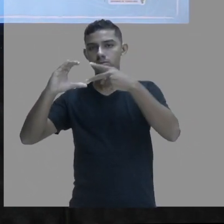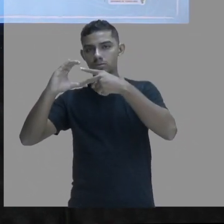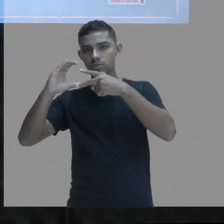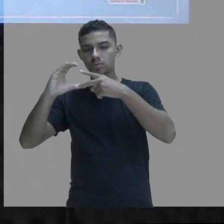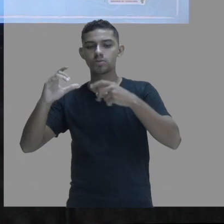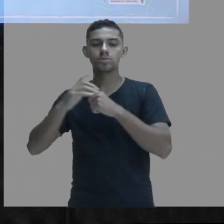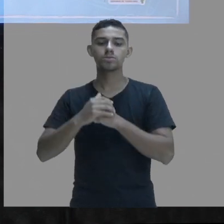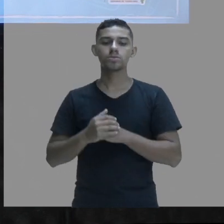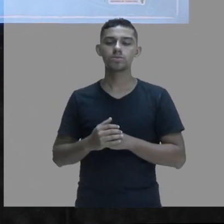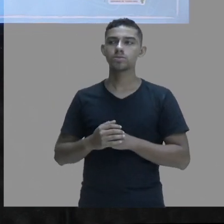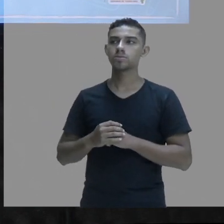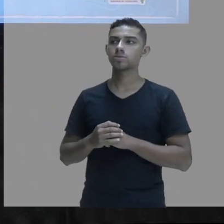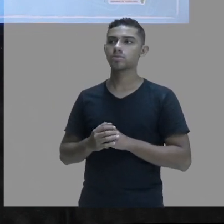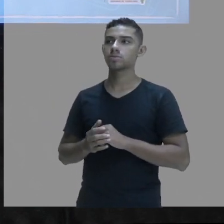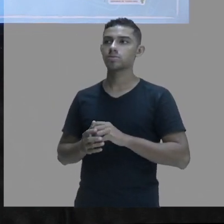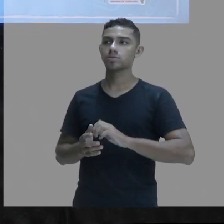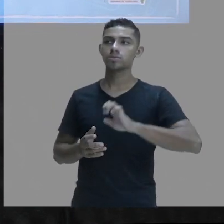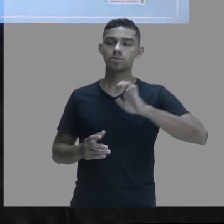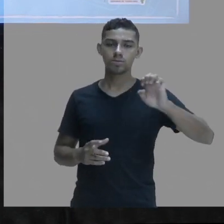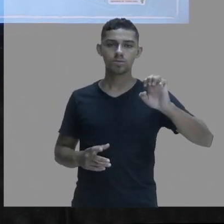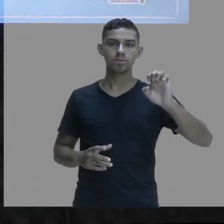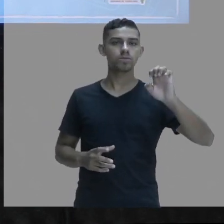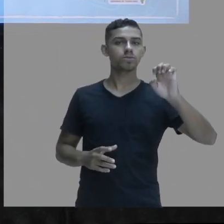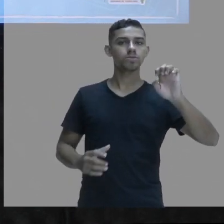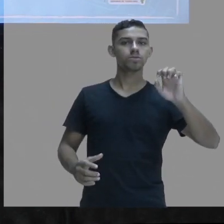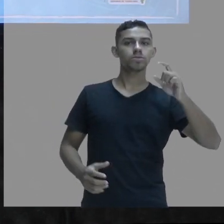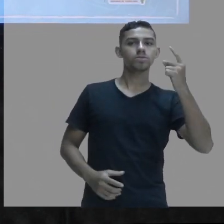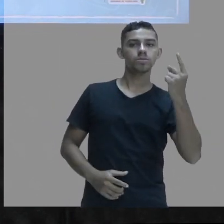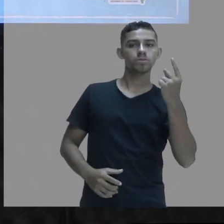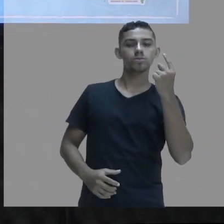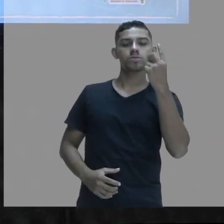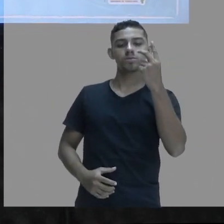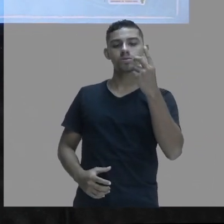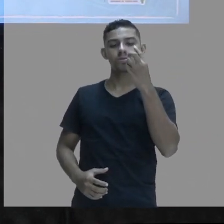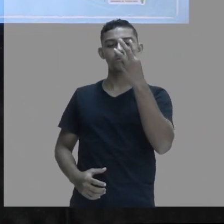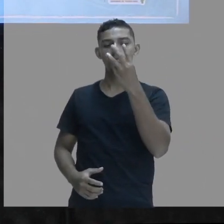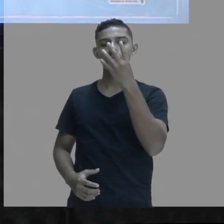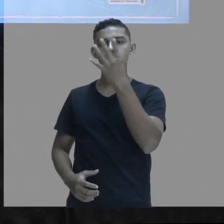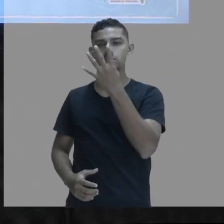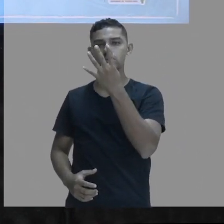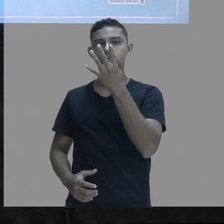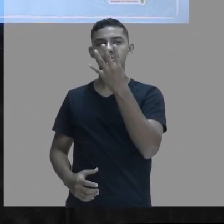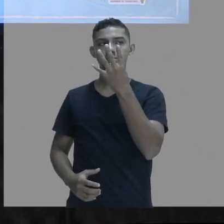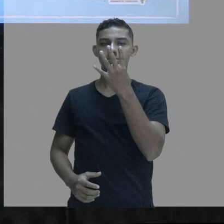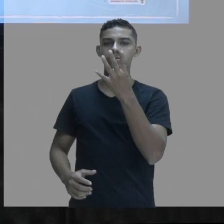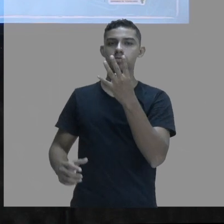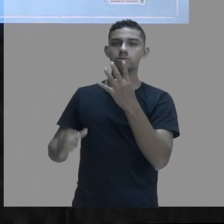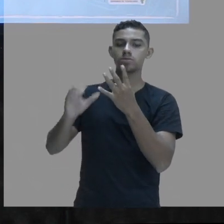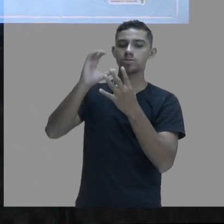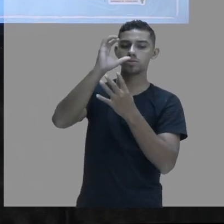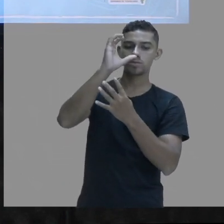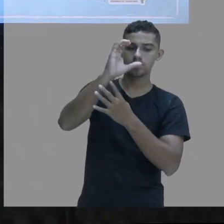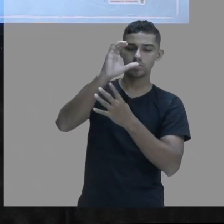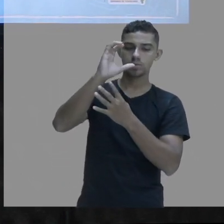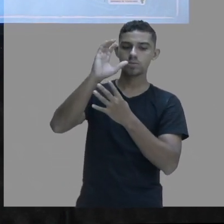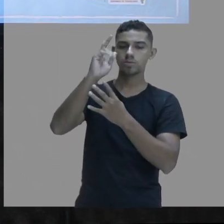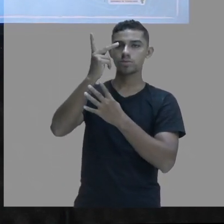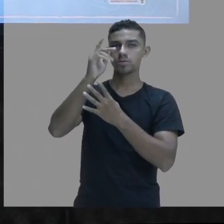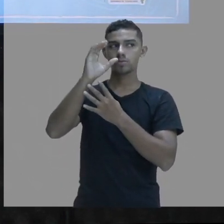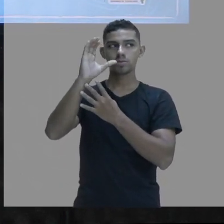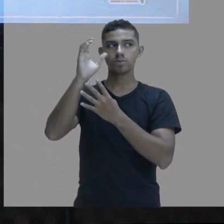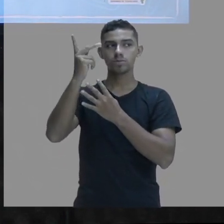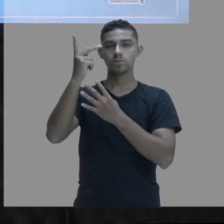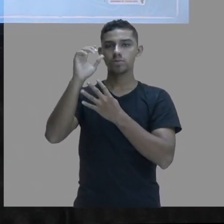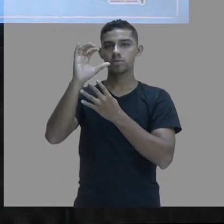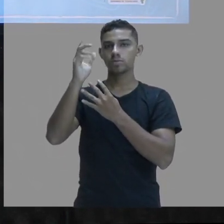vamos iniciar a numeração. 1, 2, 3, 4. Onde está a ligação dupla? Ela está entre